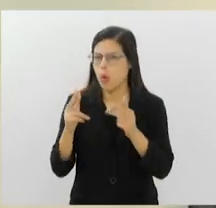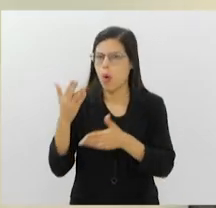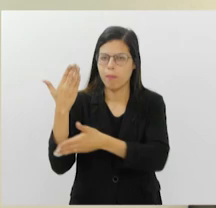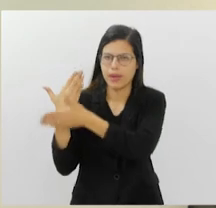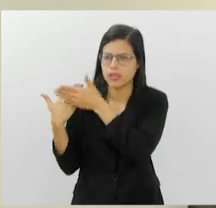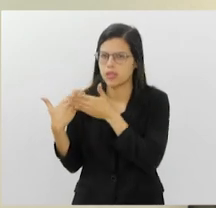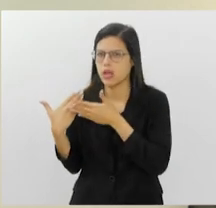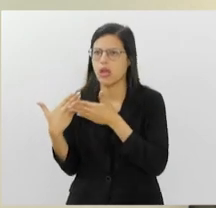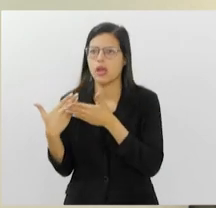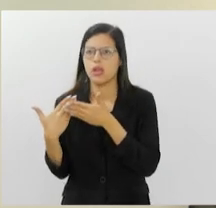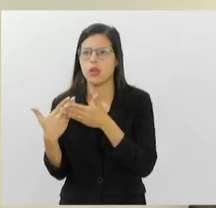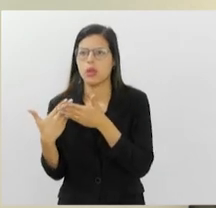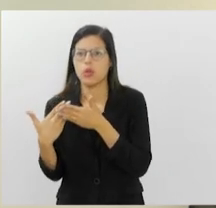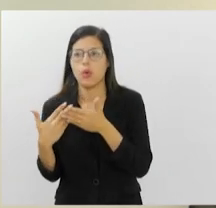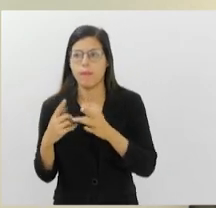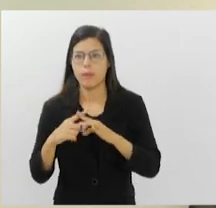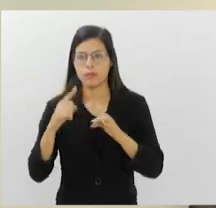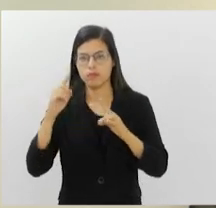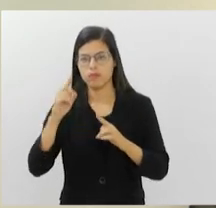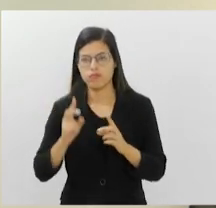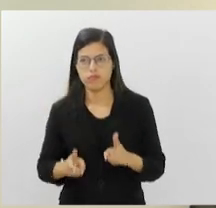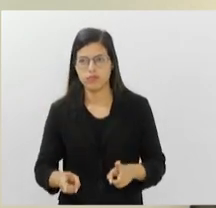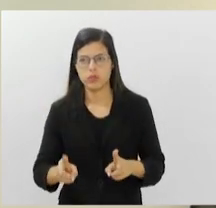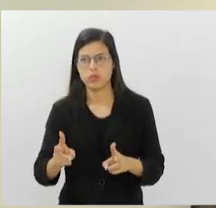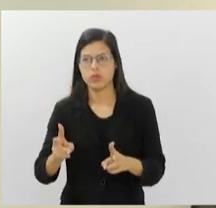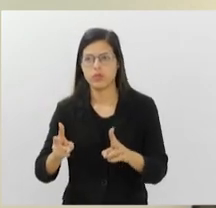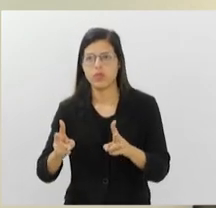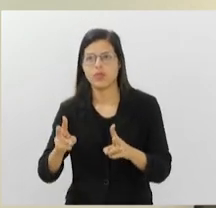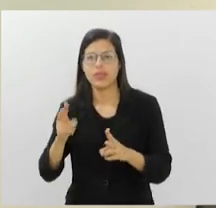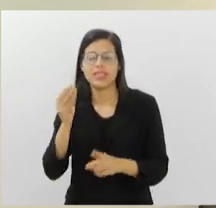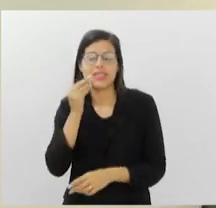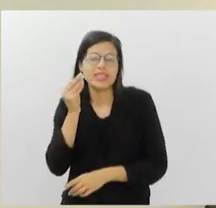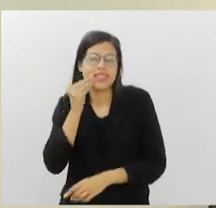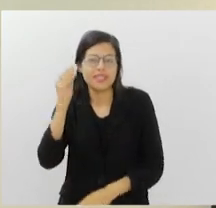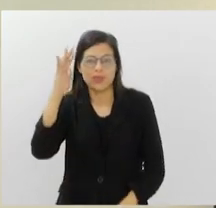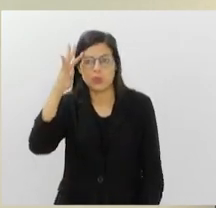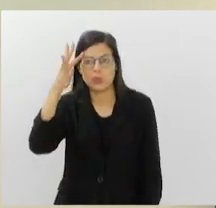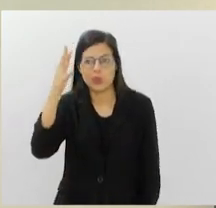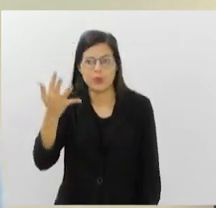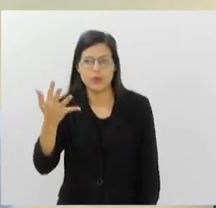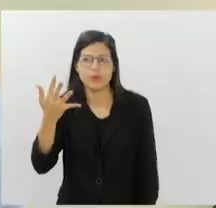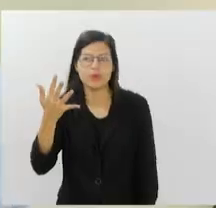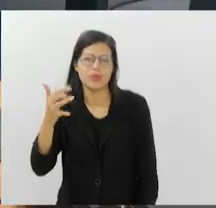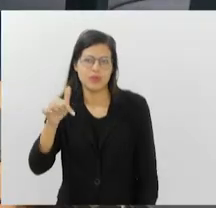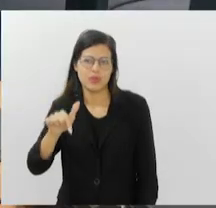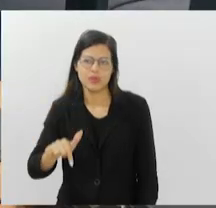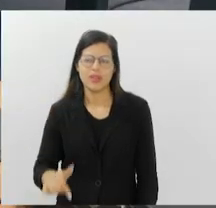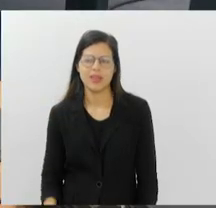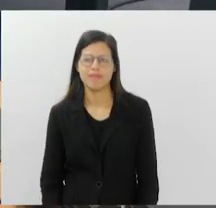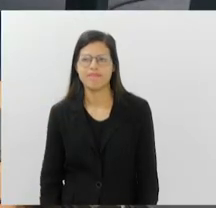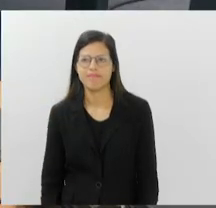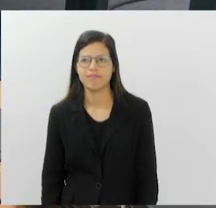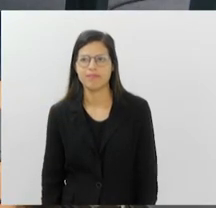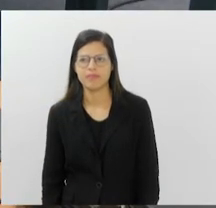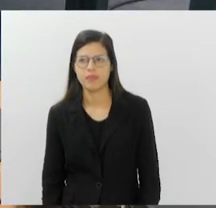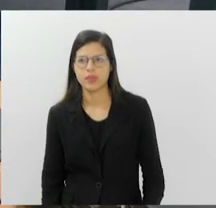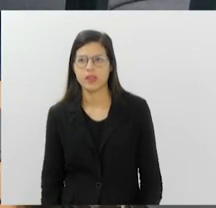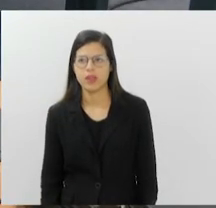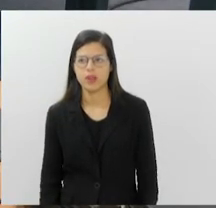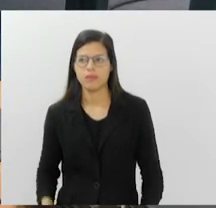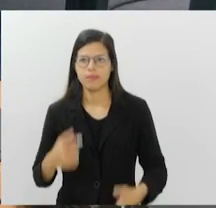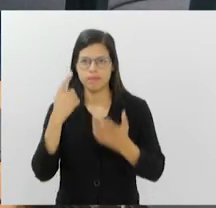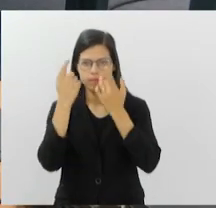informação. Mas continuamos olhando aquela luz no fim do túnel e continua sendo trem com a luz acesa. Apesar das